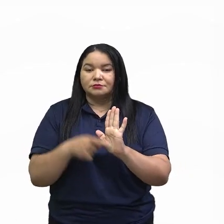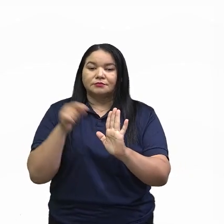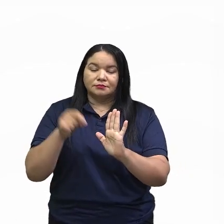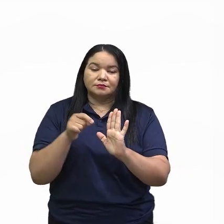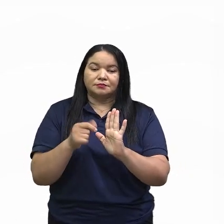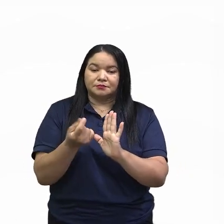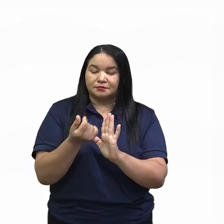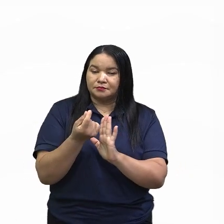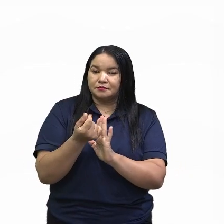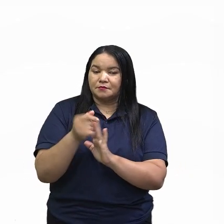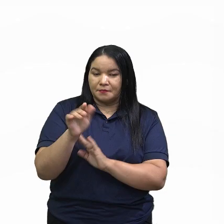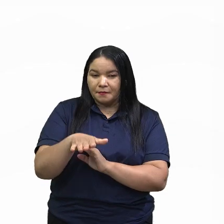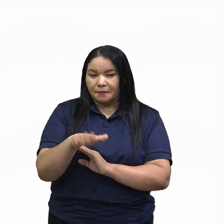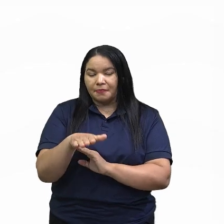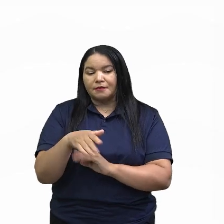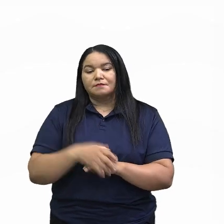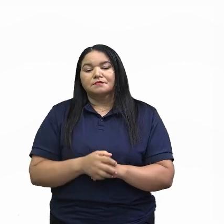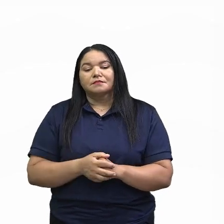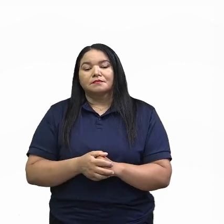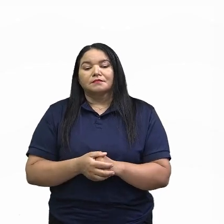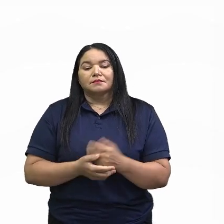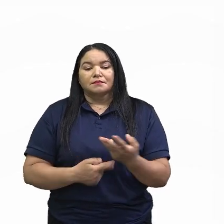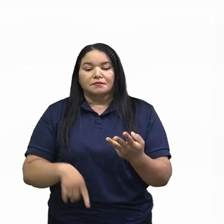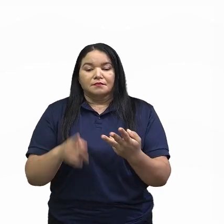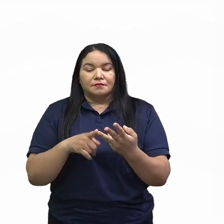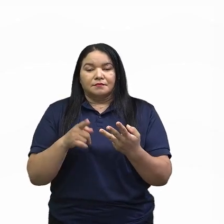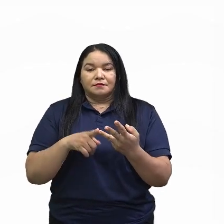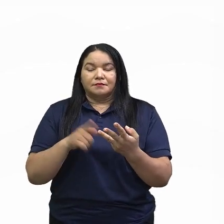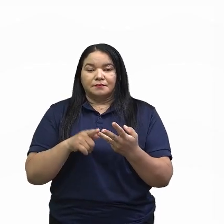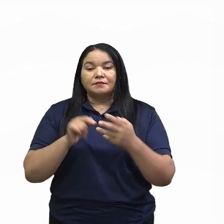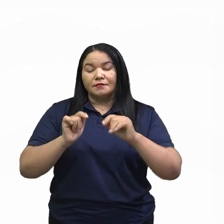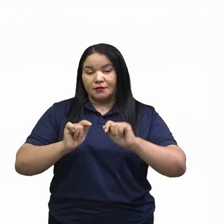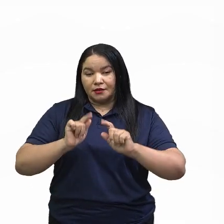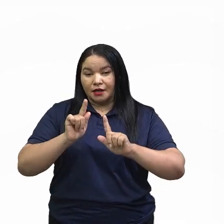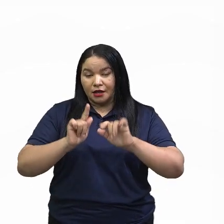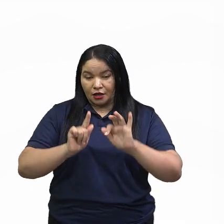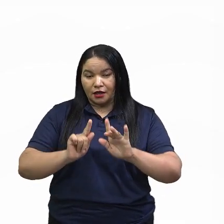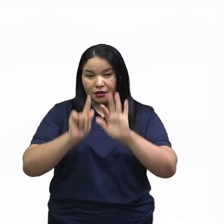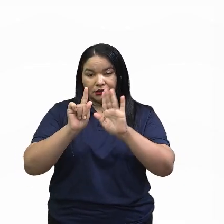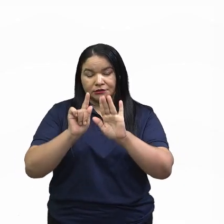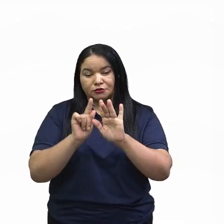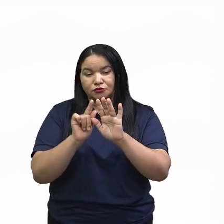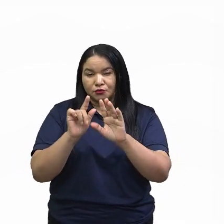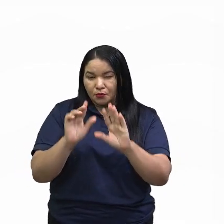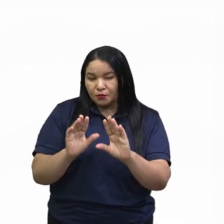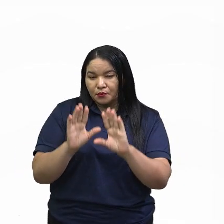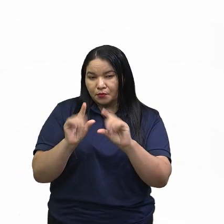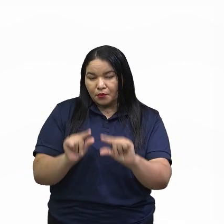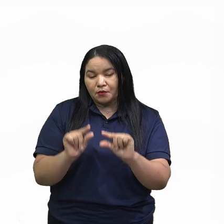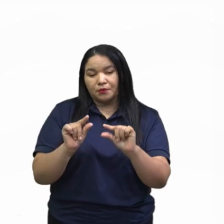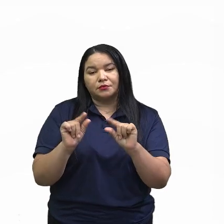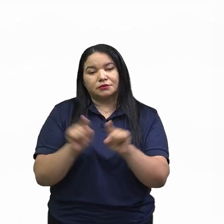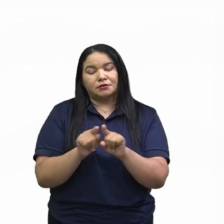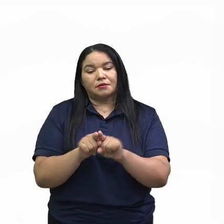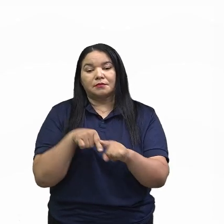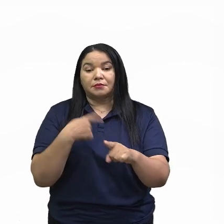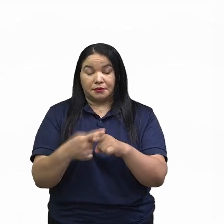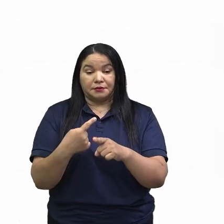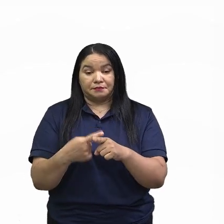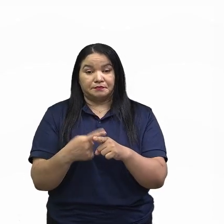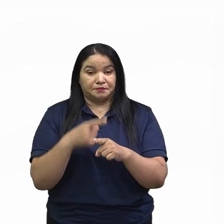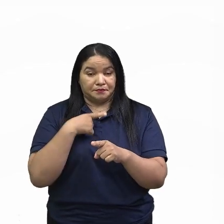um baixo custo. E baixa emissão de gases poluentes, né? Por quê, né, pessoal? Apesar